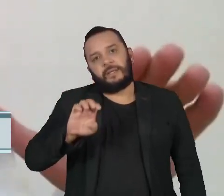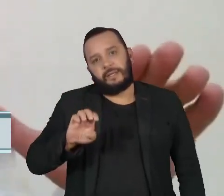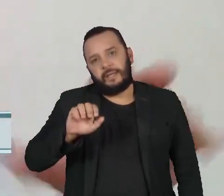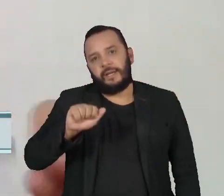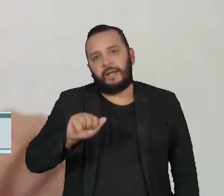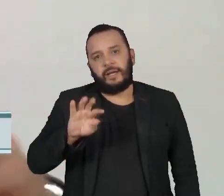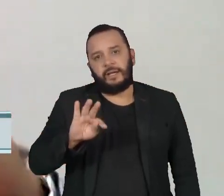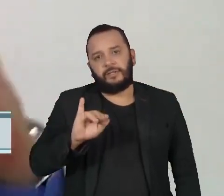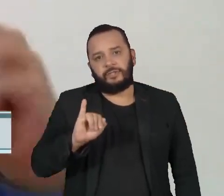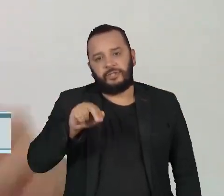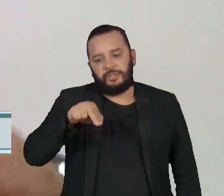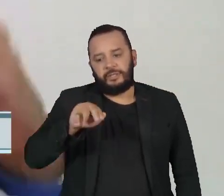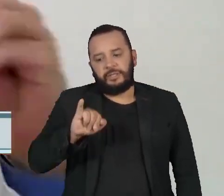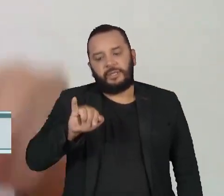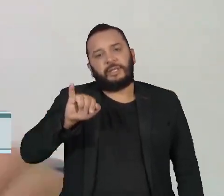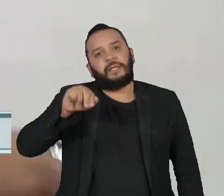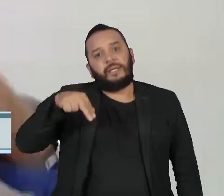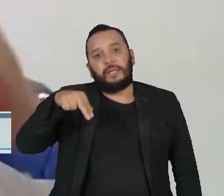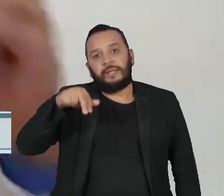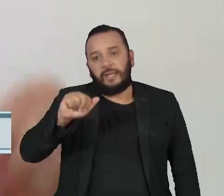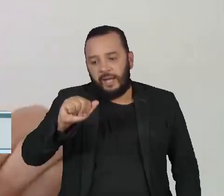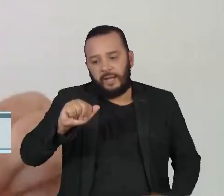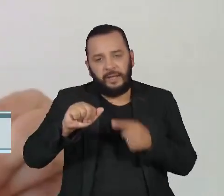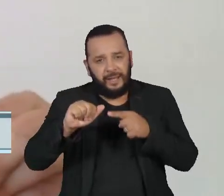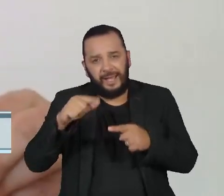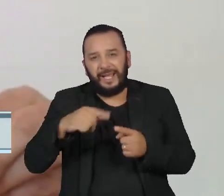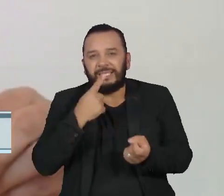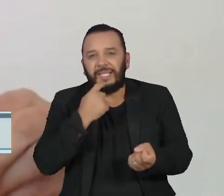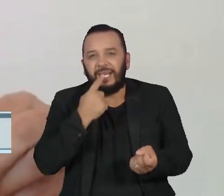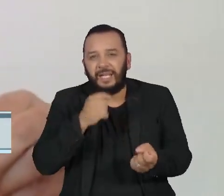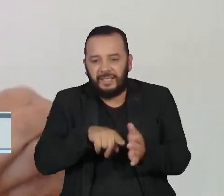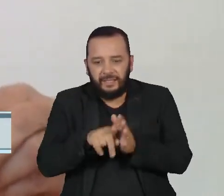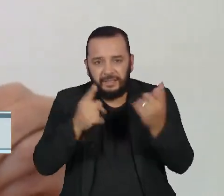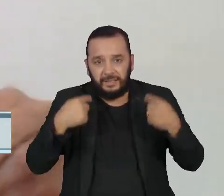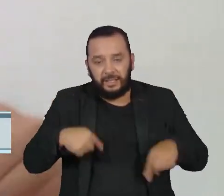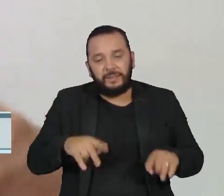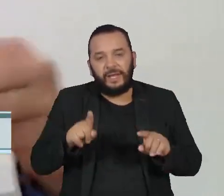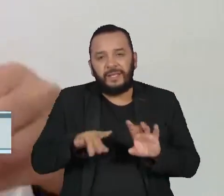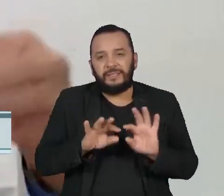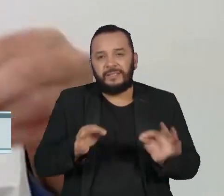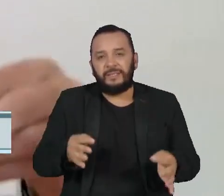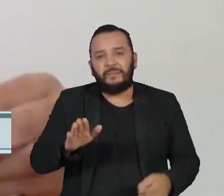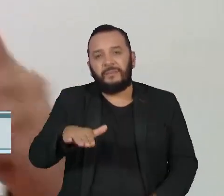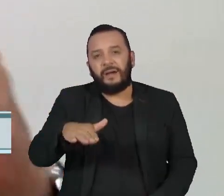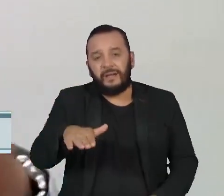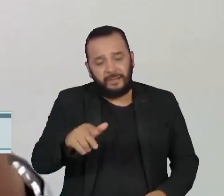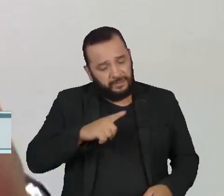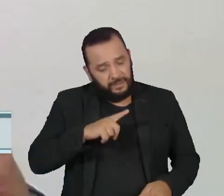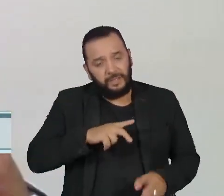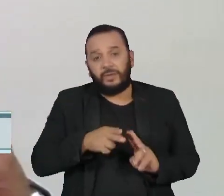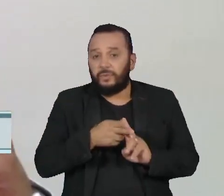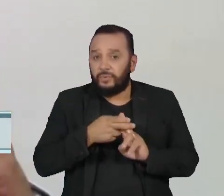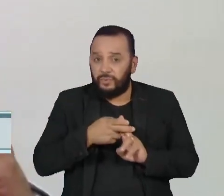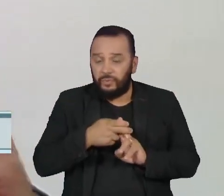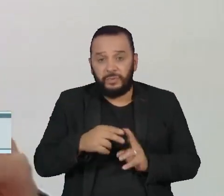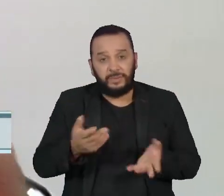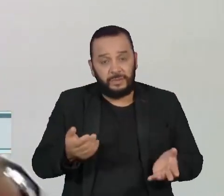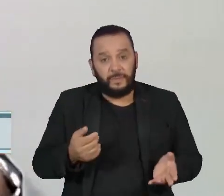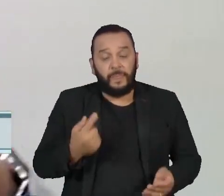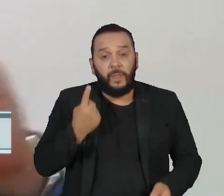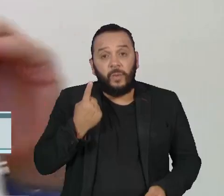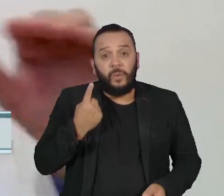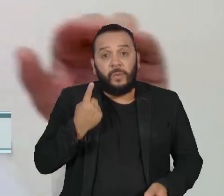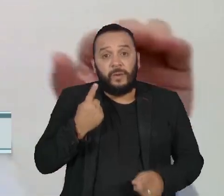Creatinina para Todos. É um exame simples, barato, tem no Sistema Único de Saúde e nós precisamos aplicar esse exame pelo menos uma vez por